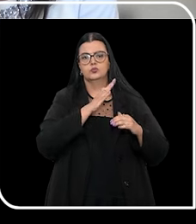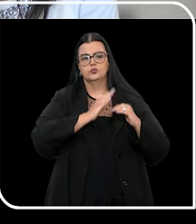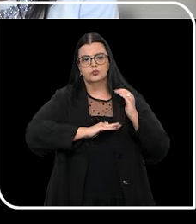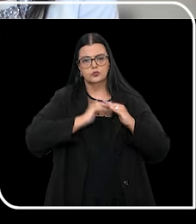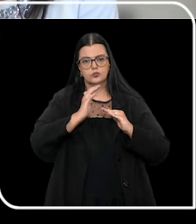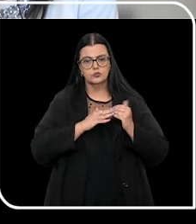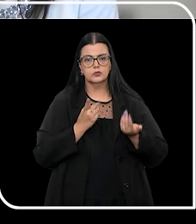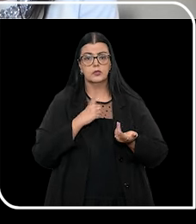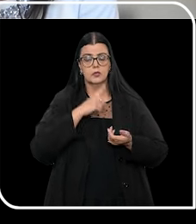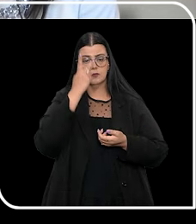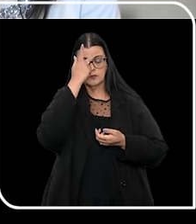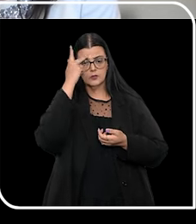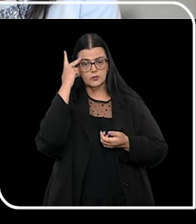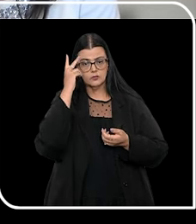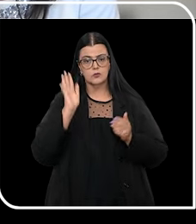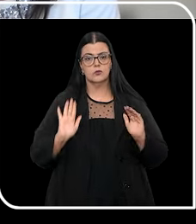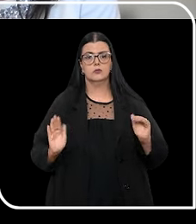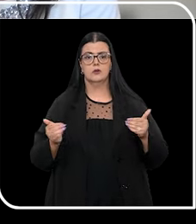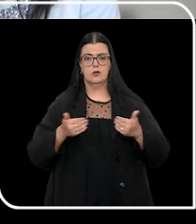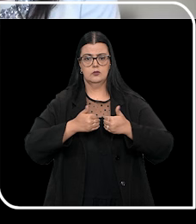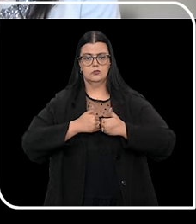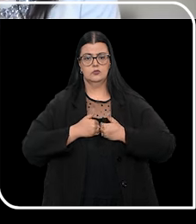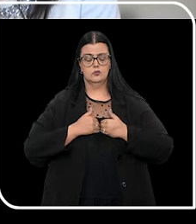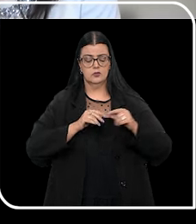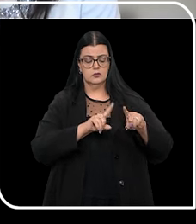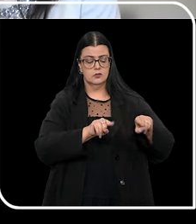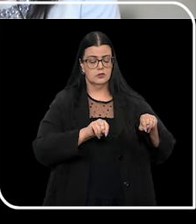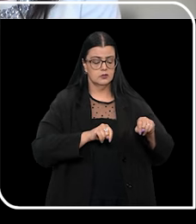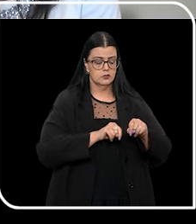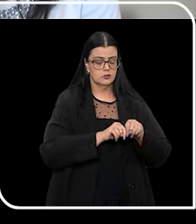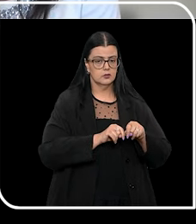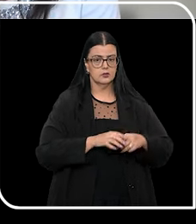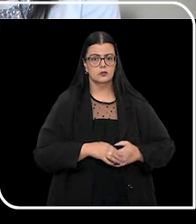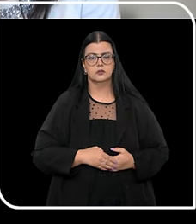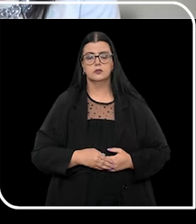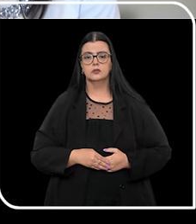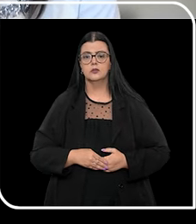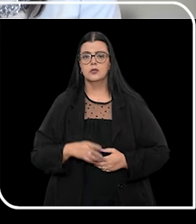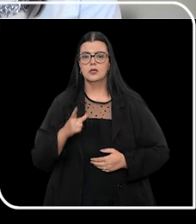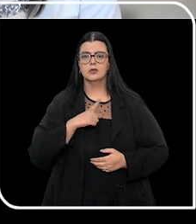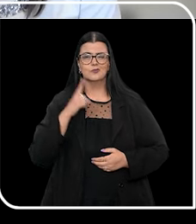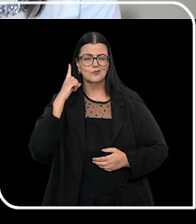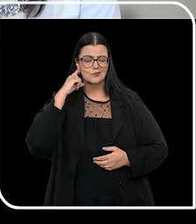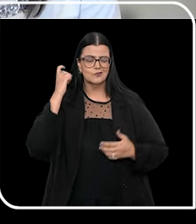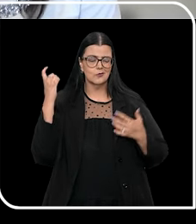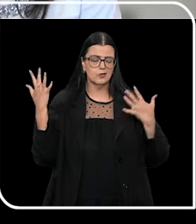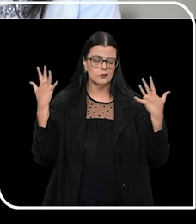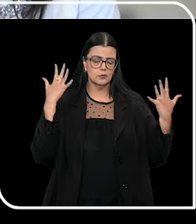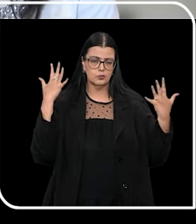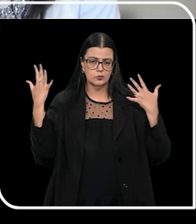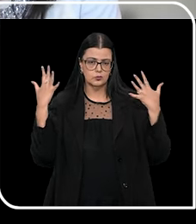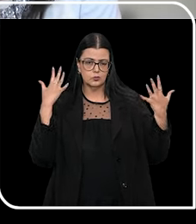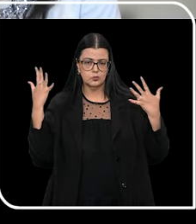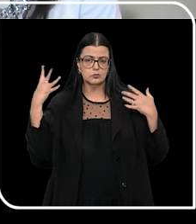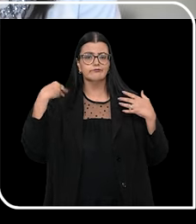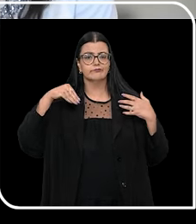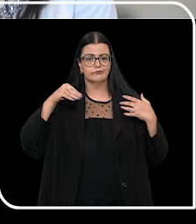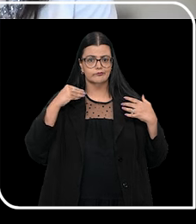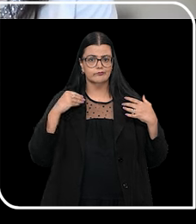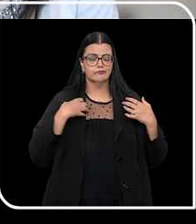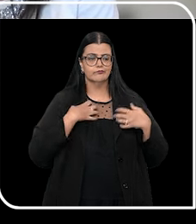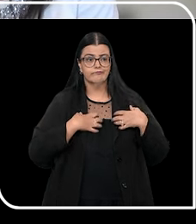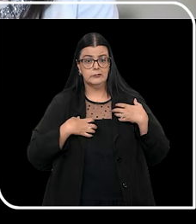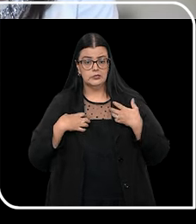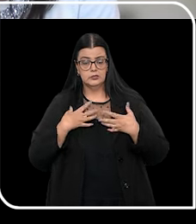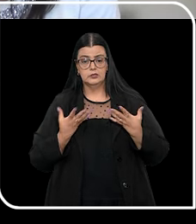e as atitudes né se eu tenho uma criança com autismo na minha sala de aula e aquele barulho sonoro do